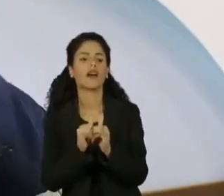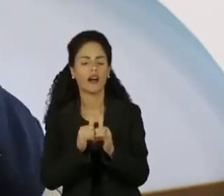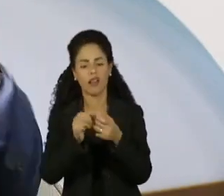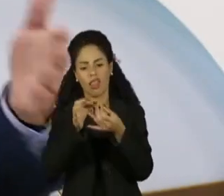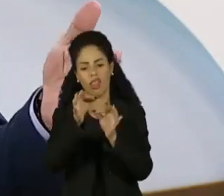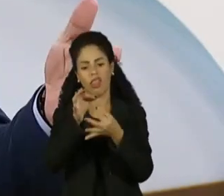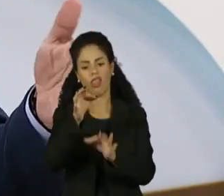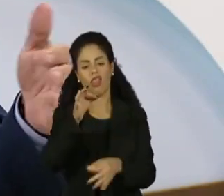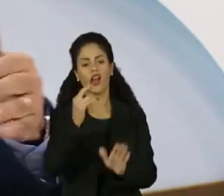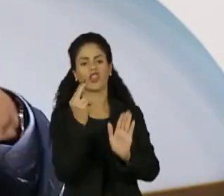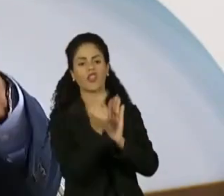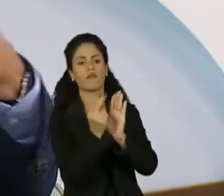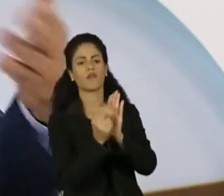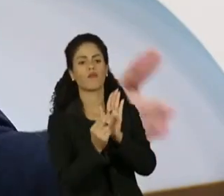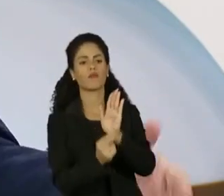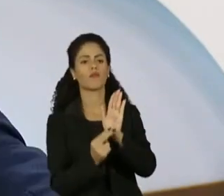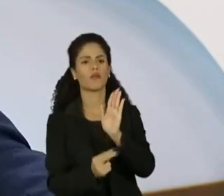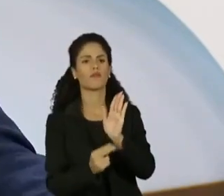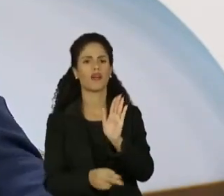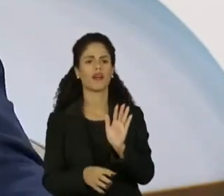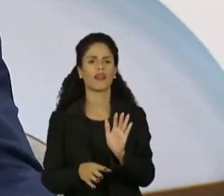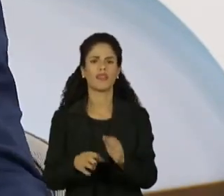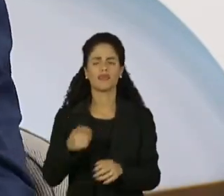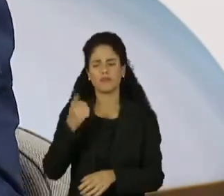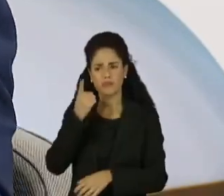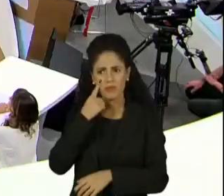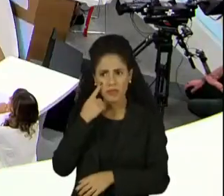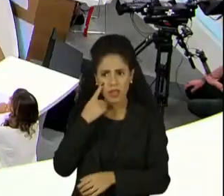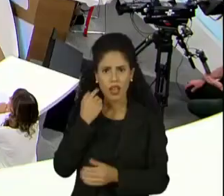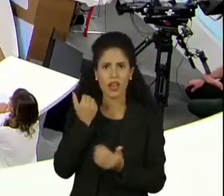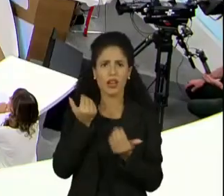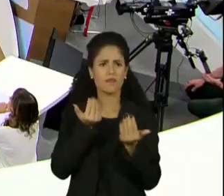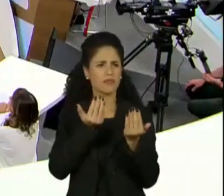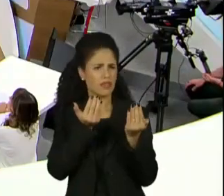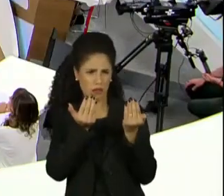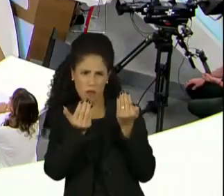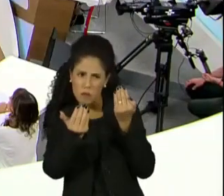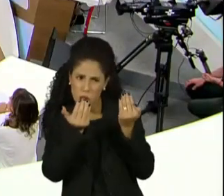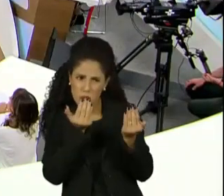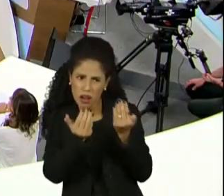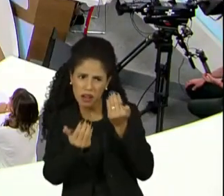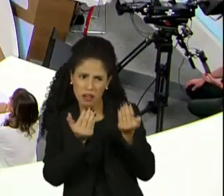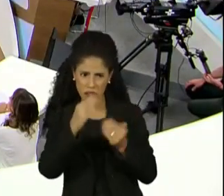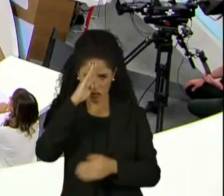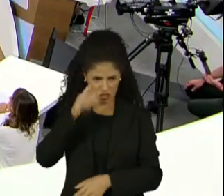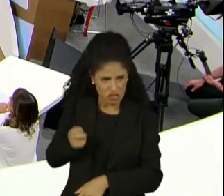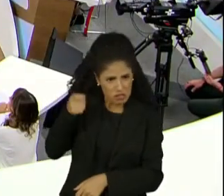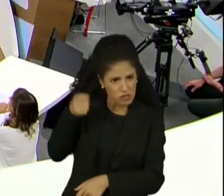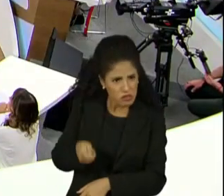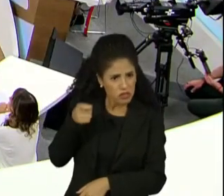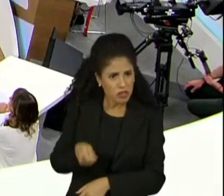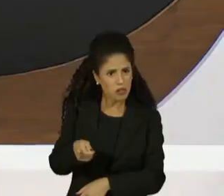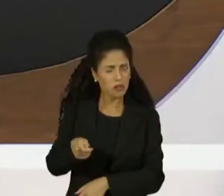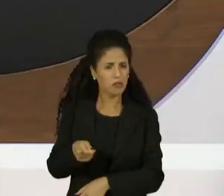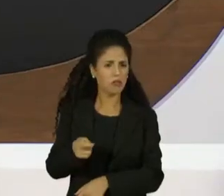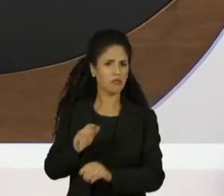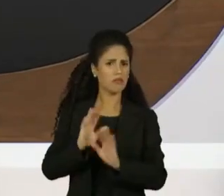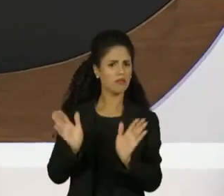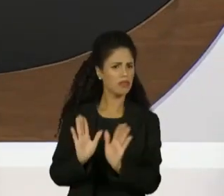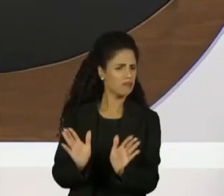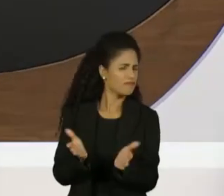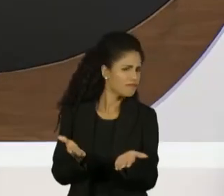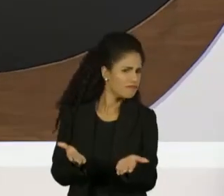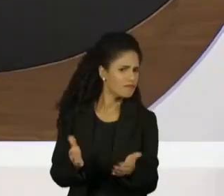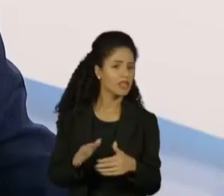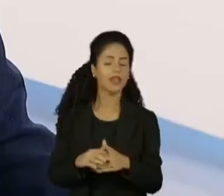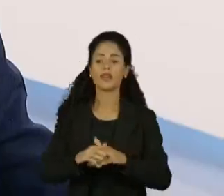muito, tantos outros parlamentares, tantos outros cidadãos... um período de volta de uma ditadura com um período em que não houve nenhuma ruptura